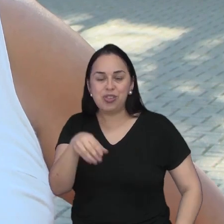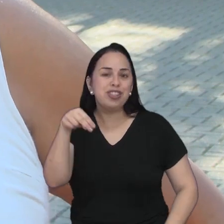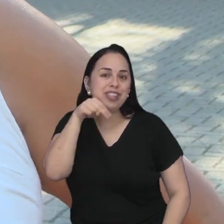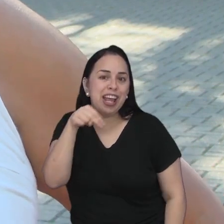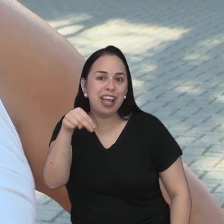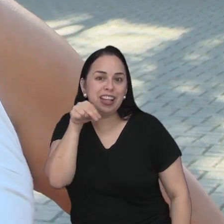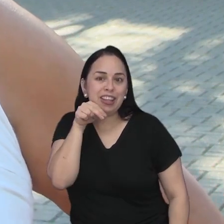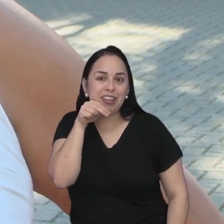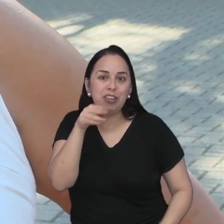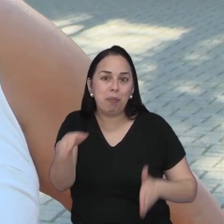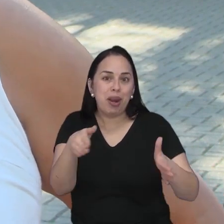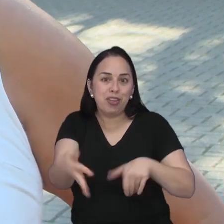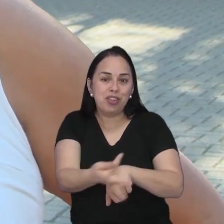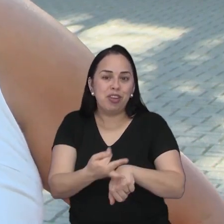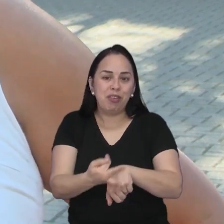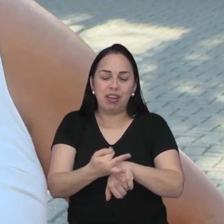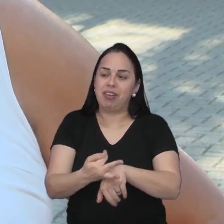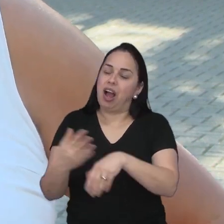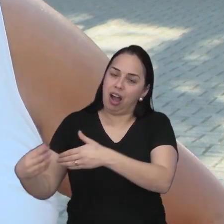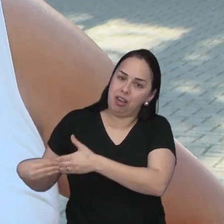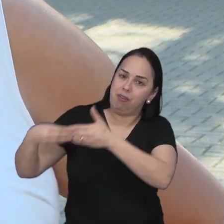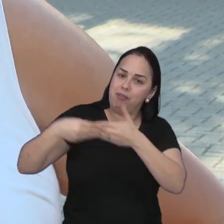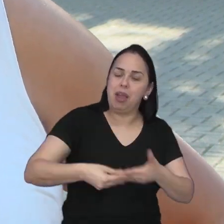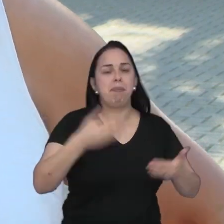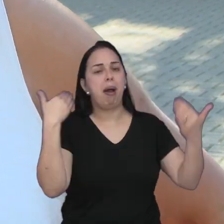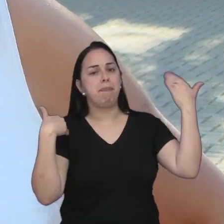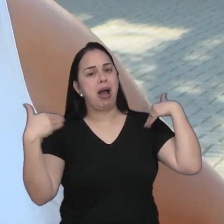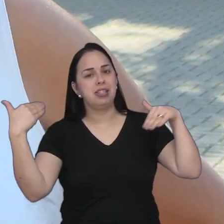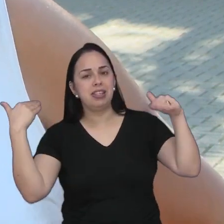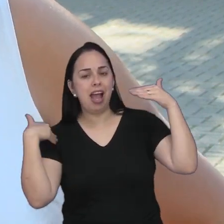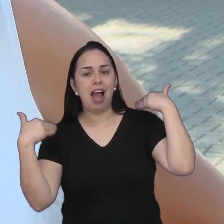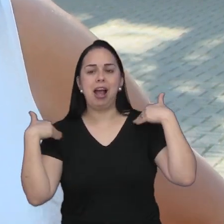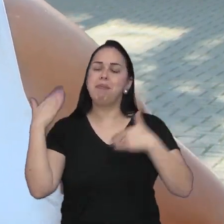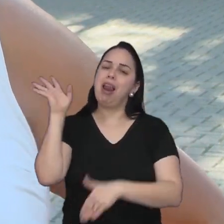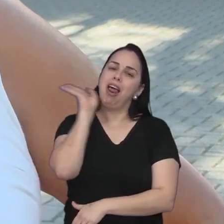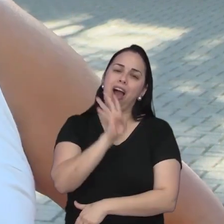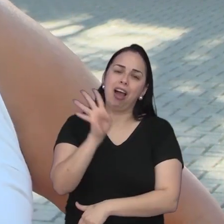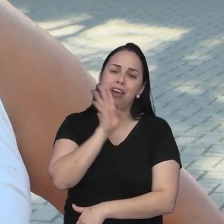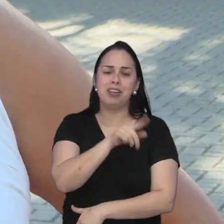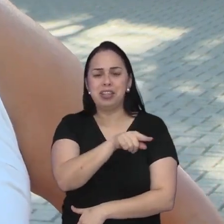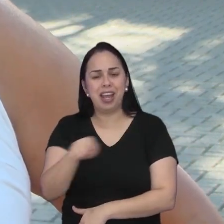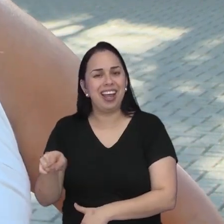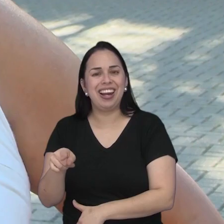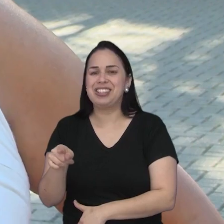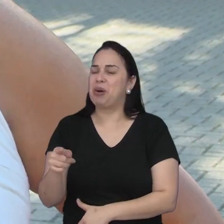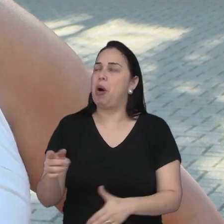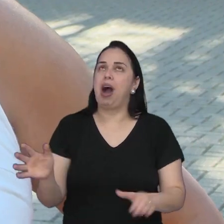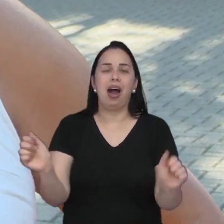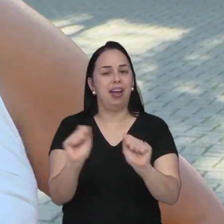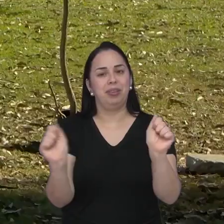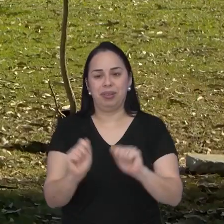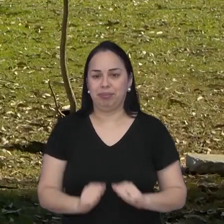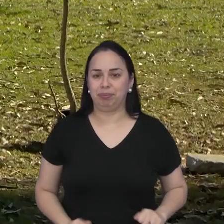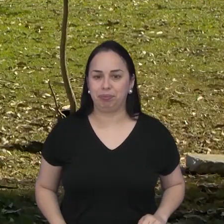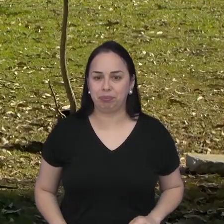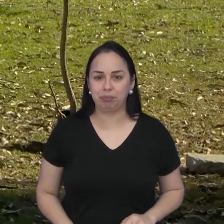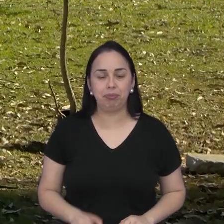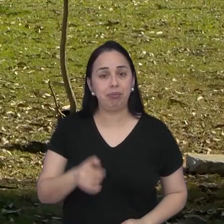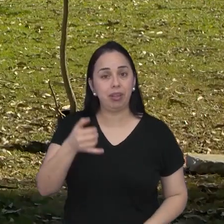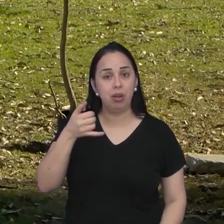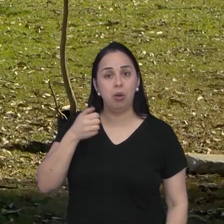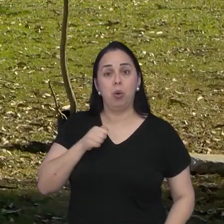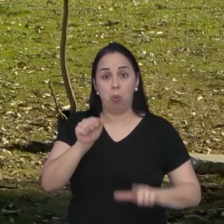férias, estão na última semana e eu vim trazer eles para ter um lazer bem gostoso, bem legal, e eles estão achando uma aventura. Basta